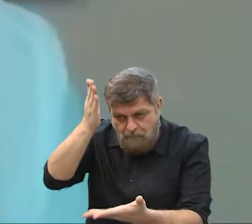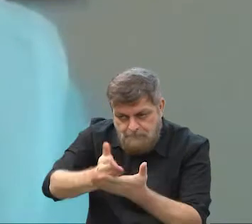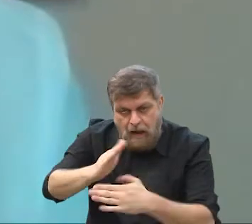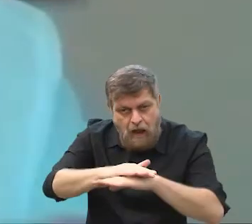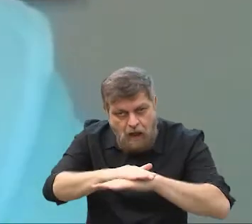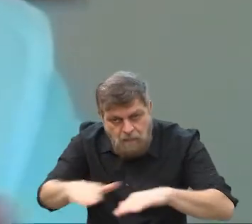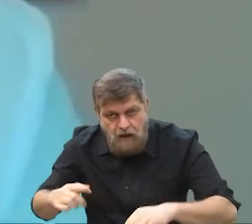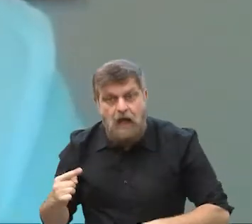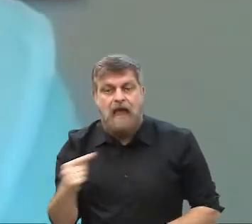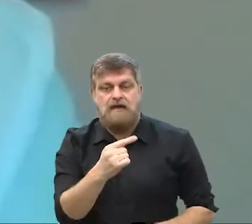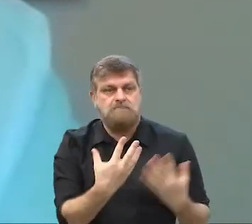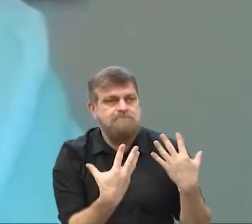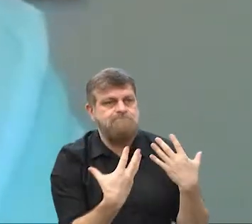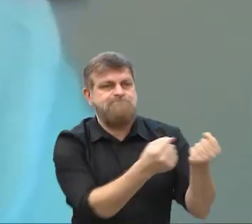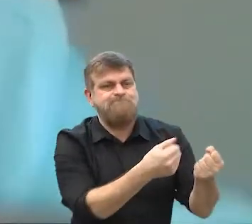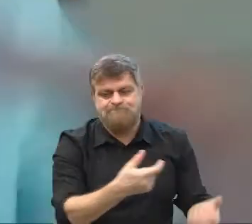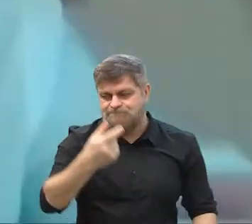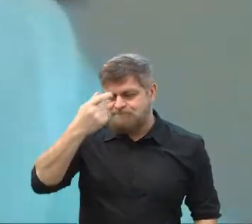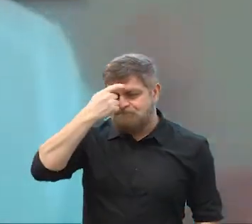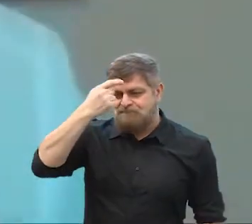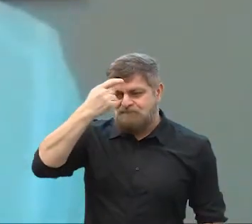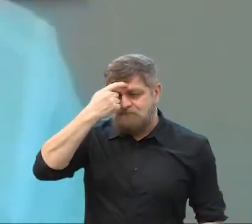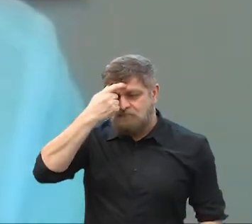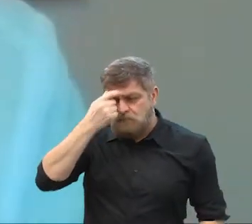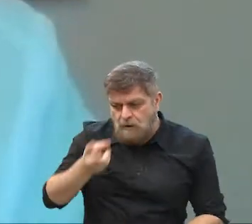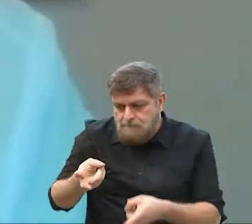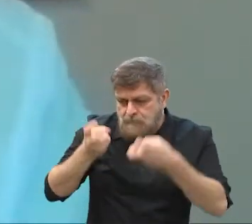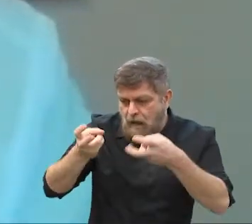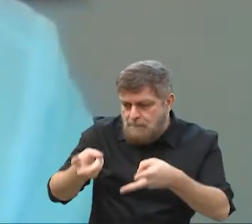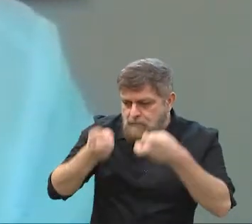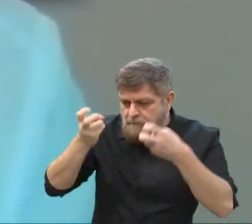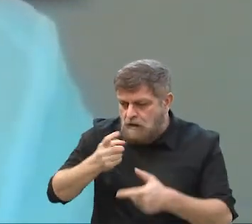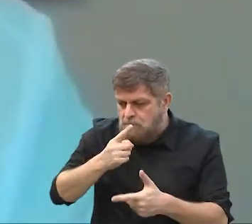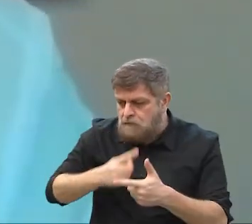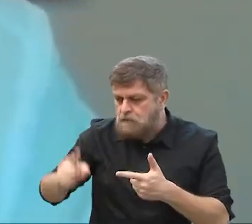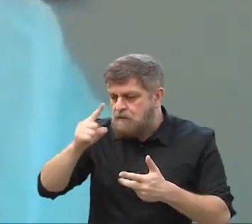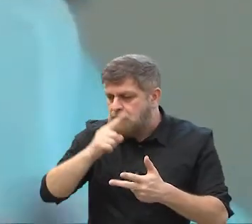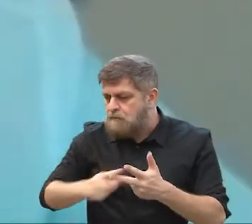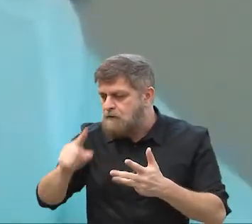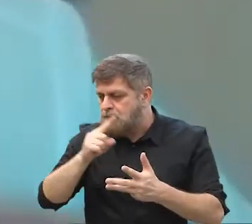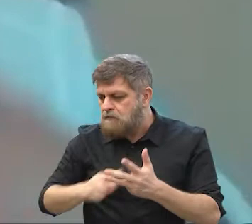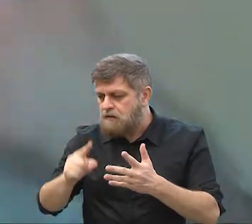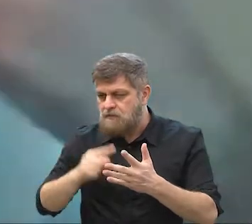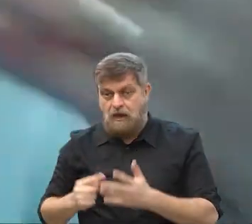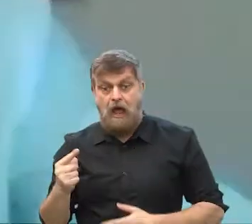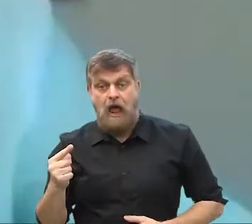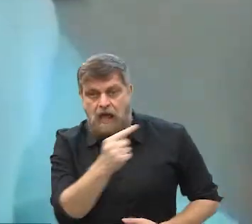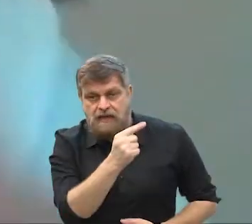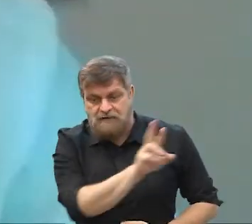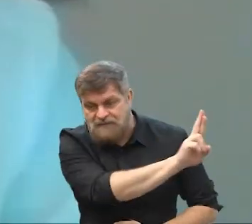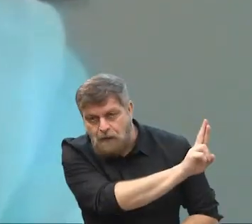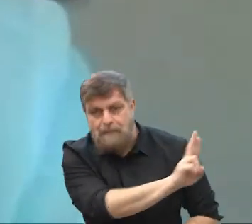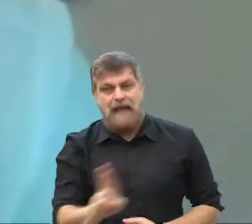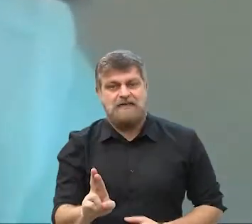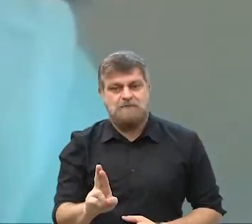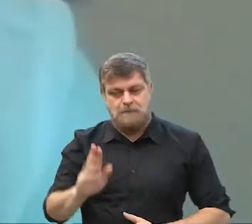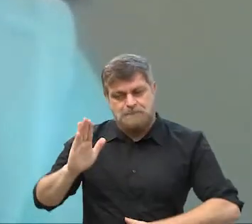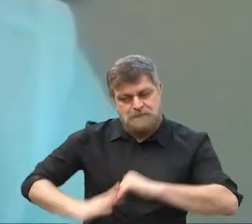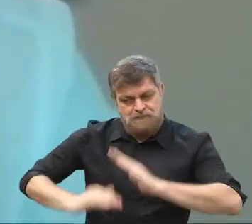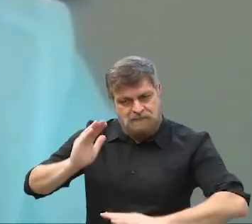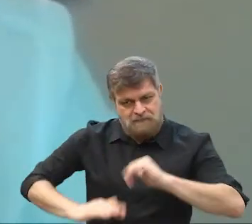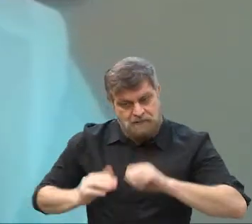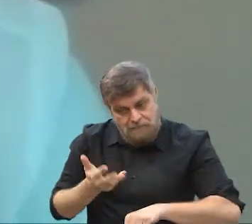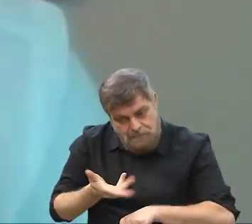problemas, acabam, então, tendo ciência, ver a dimensão da problemática e aí procuram dar uma resposta, então,